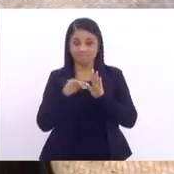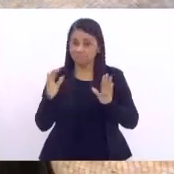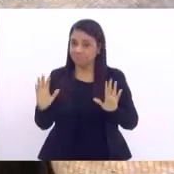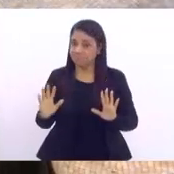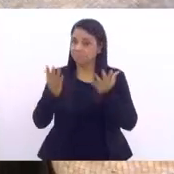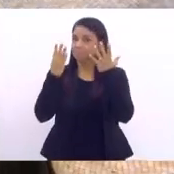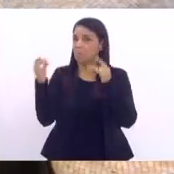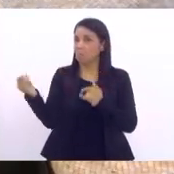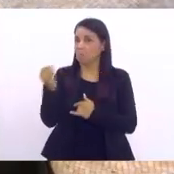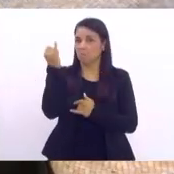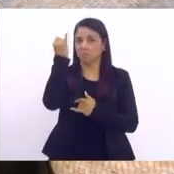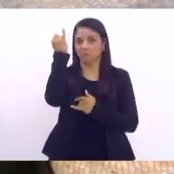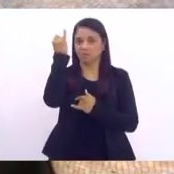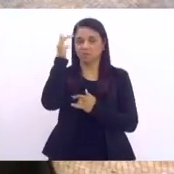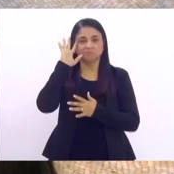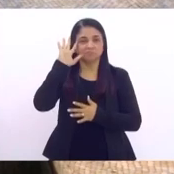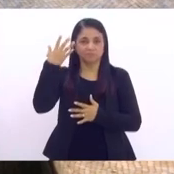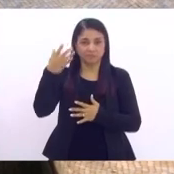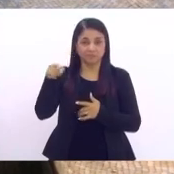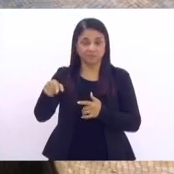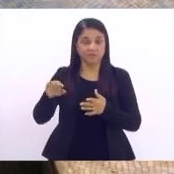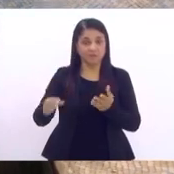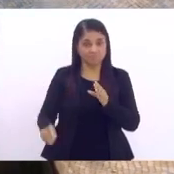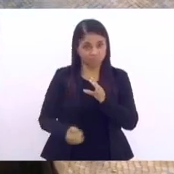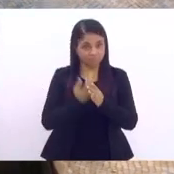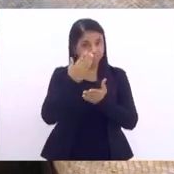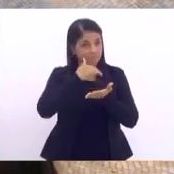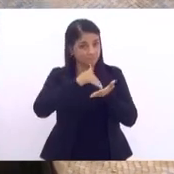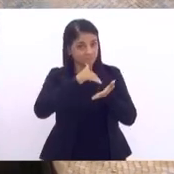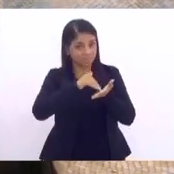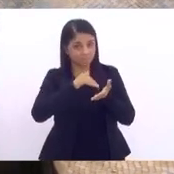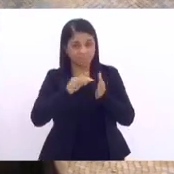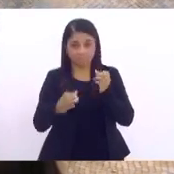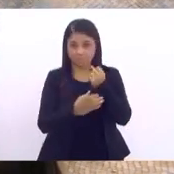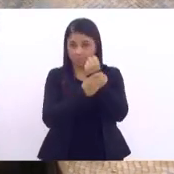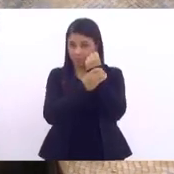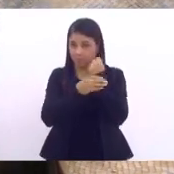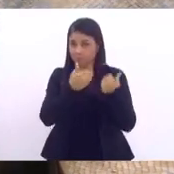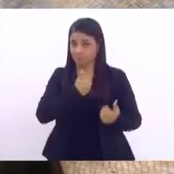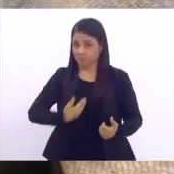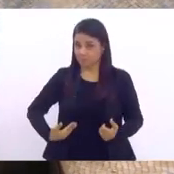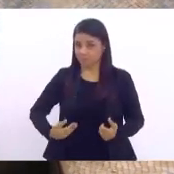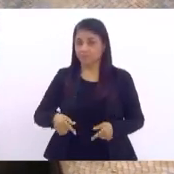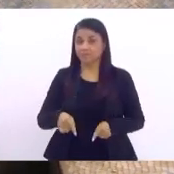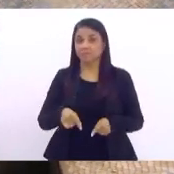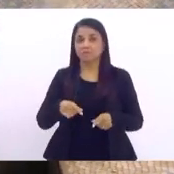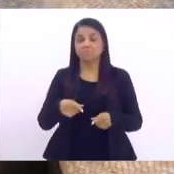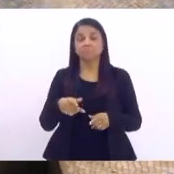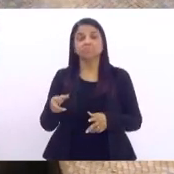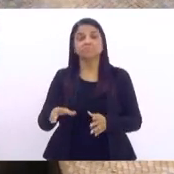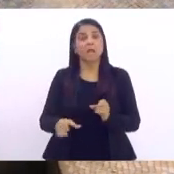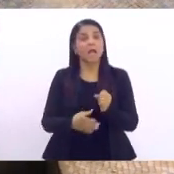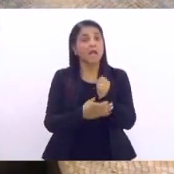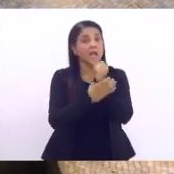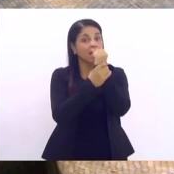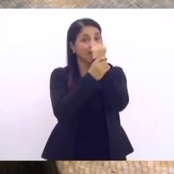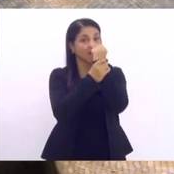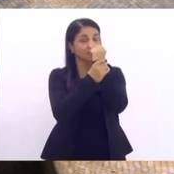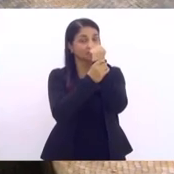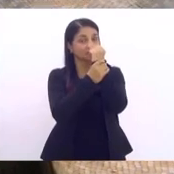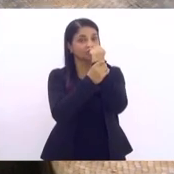Secretaria Pública tem por gênese a possibilidade de nos garantir uma segurança pública que fale sobre o